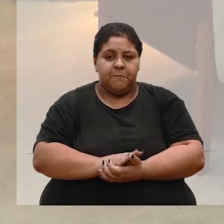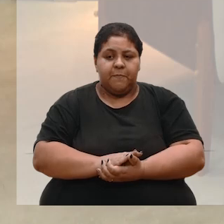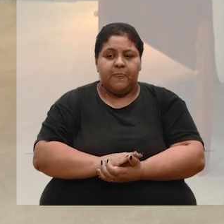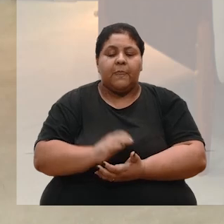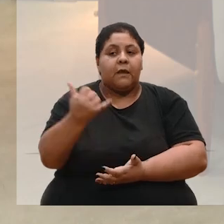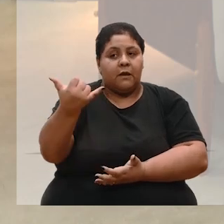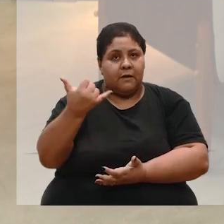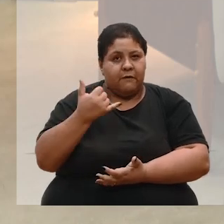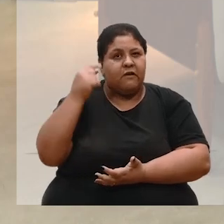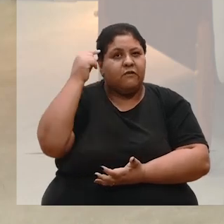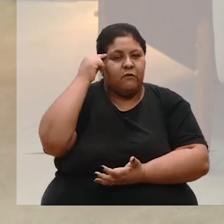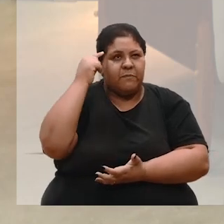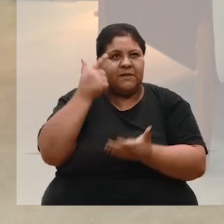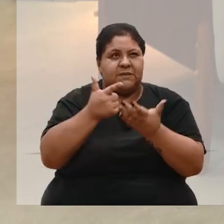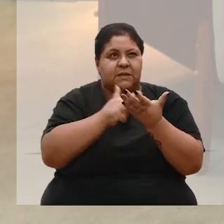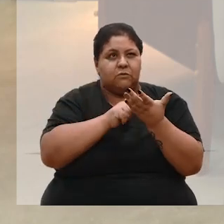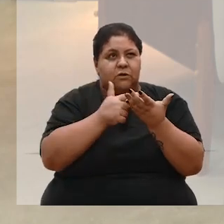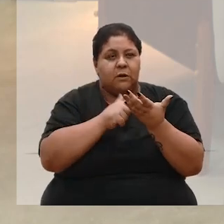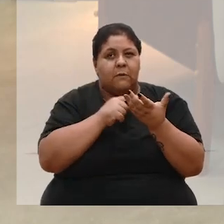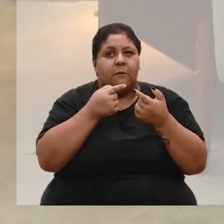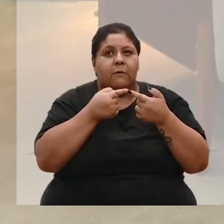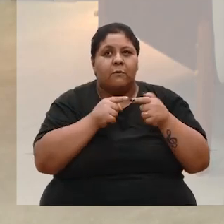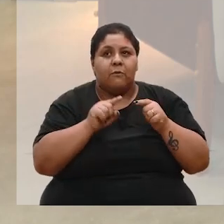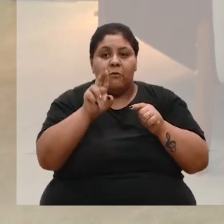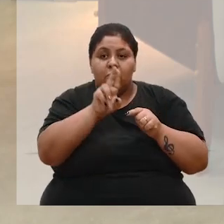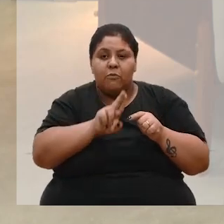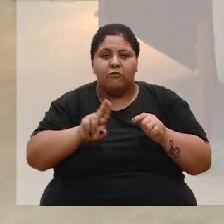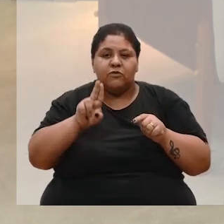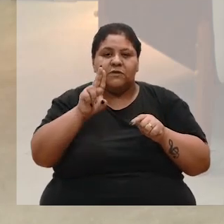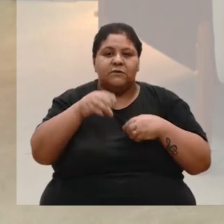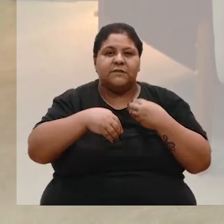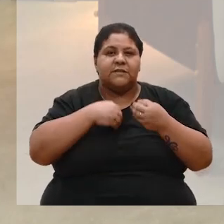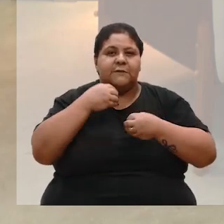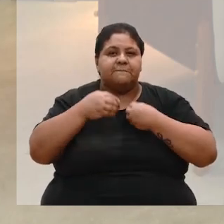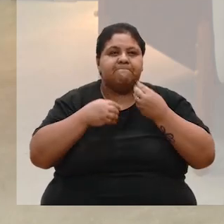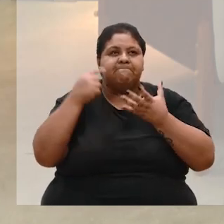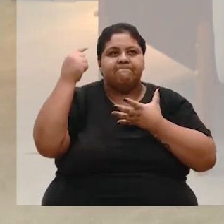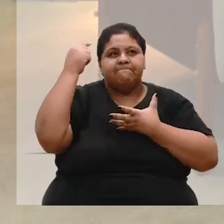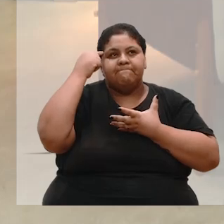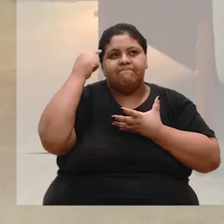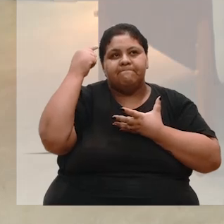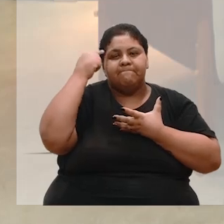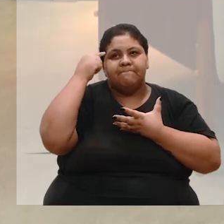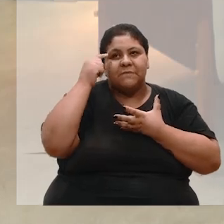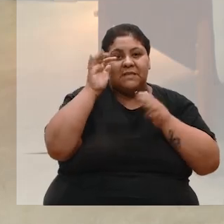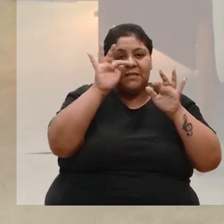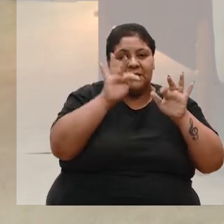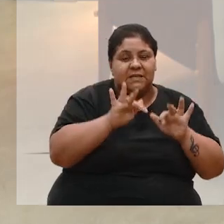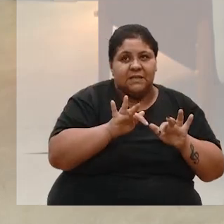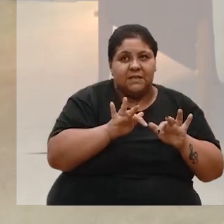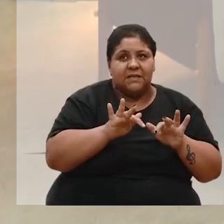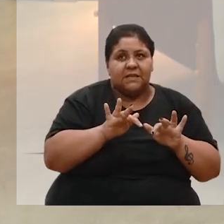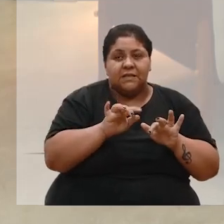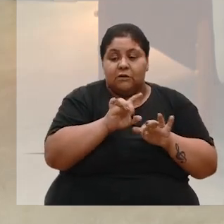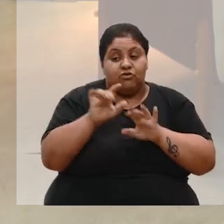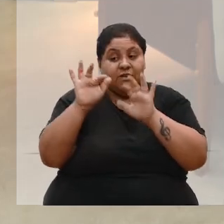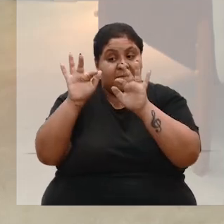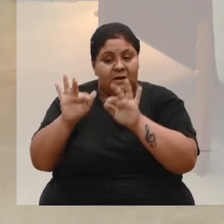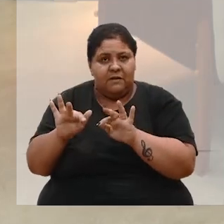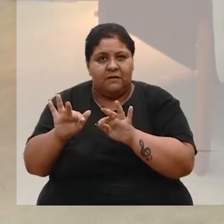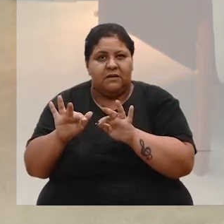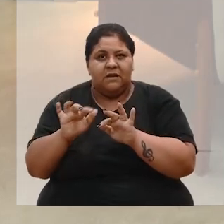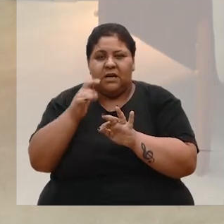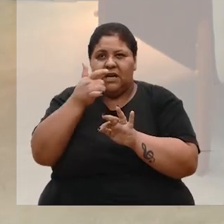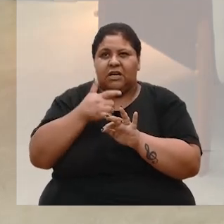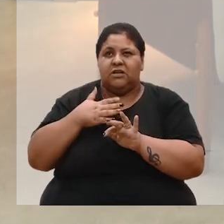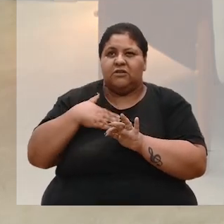vamos pensar no livro, mas usa o teu sentimento, pensa em termina, porque ele não estava terminado. Eu acho,